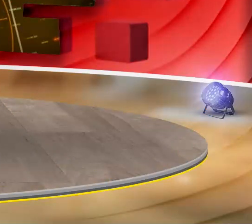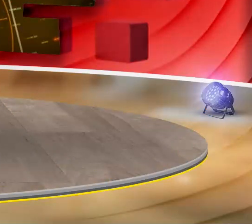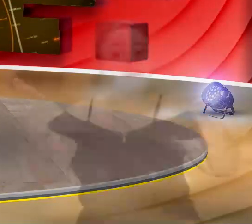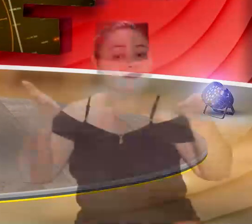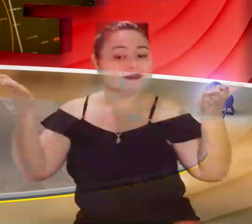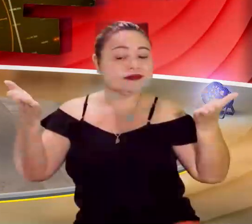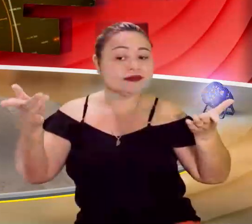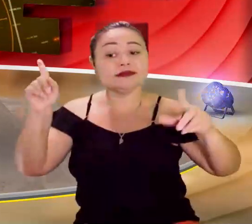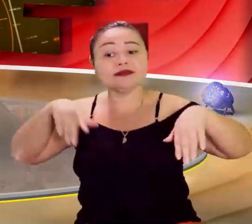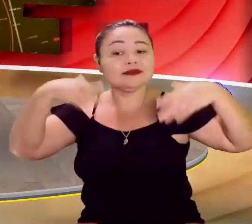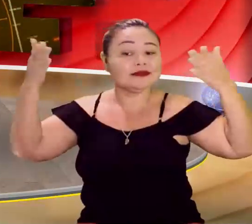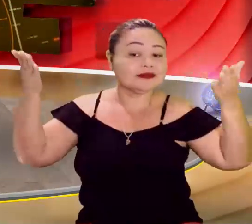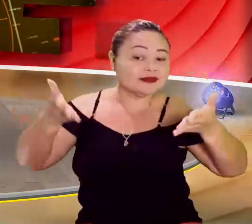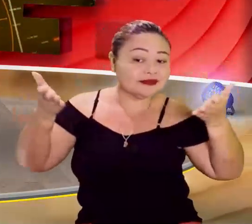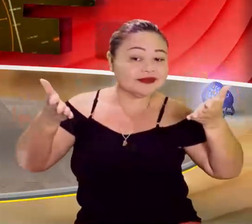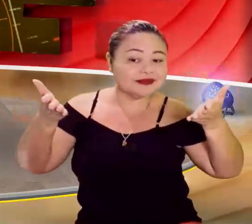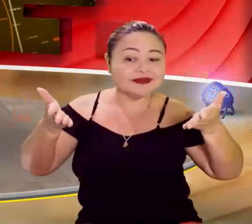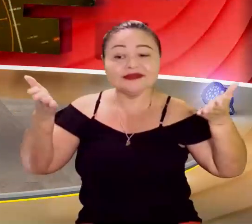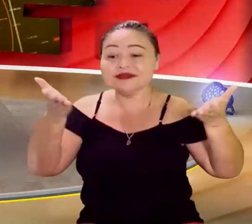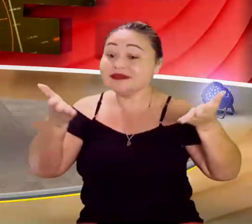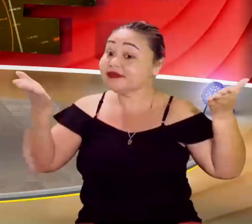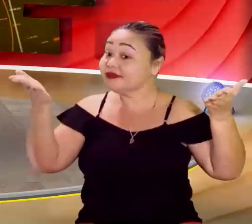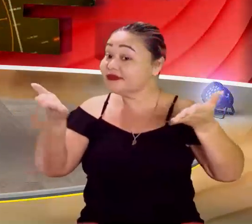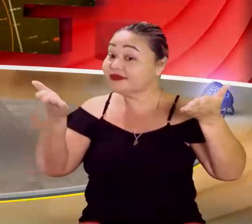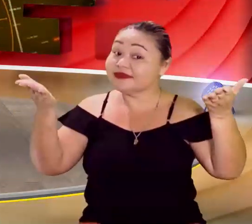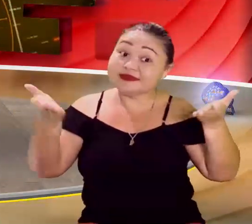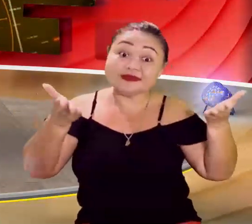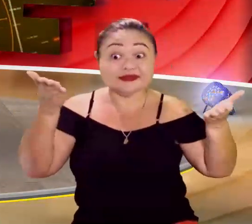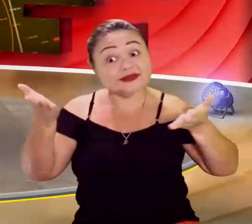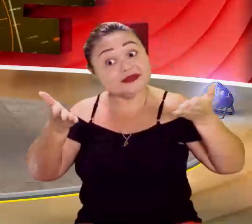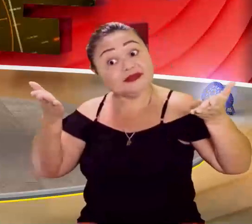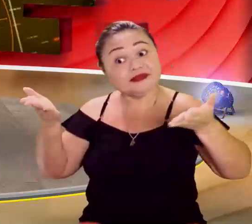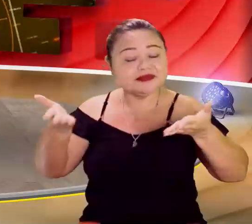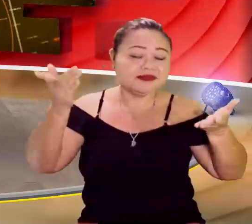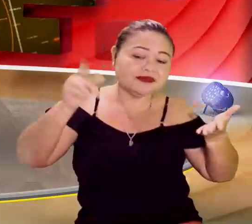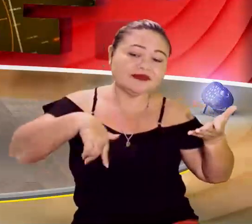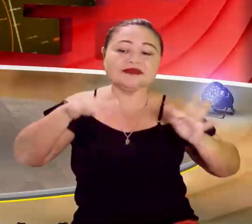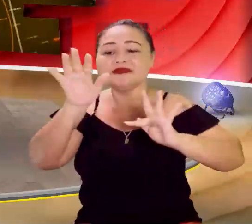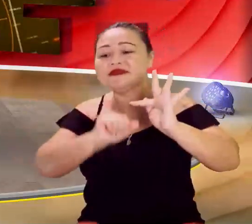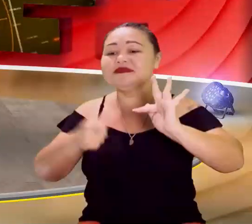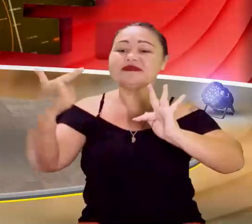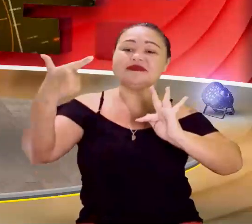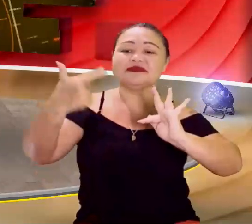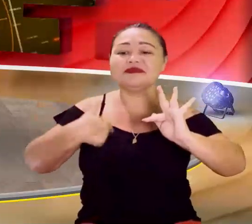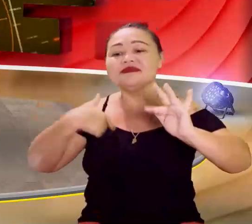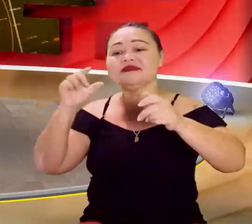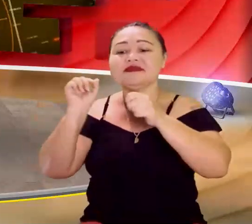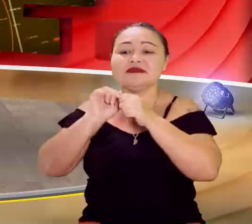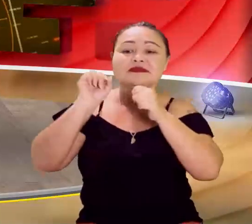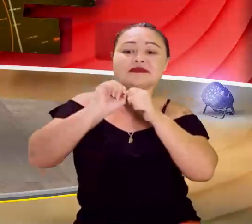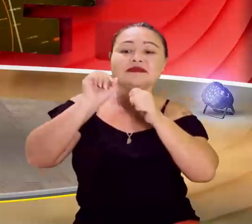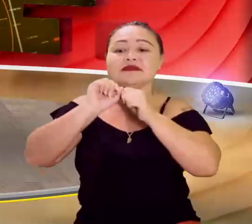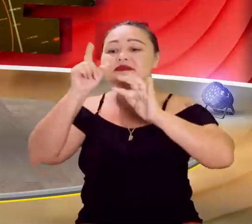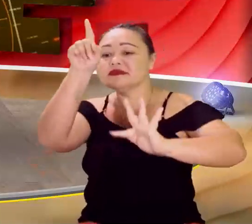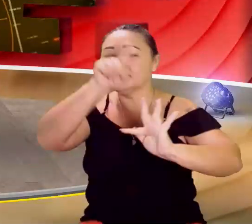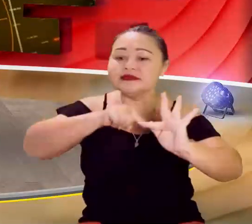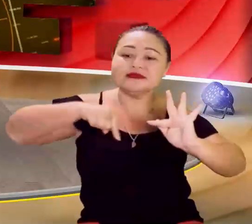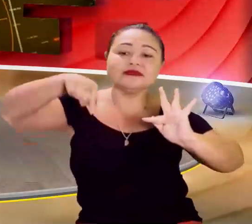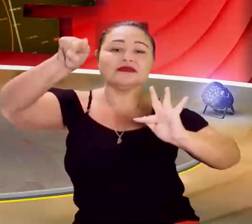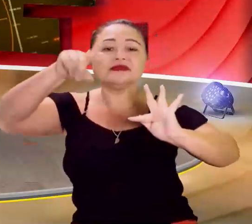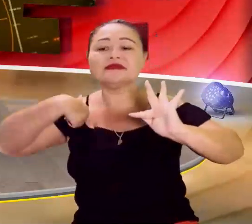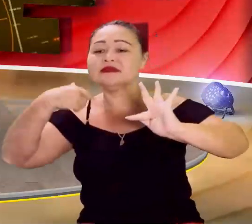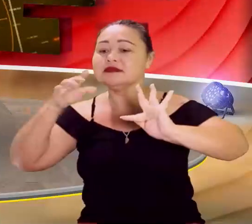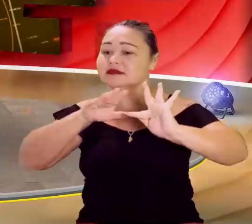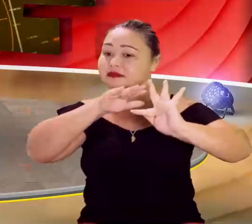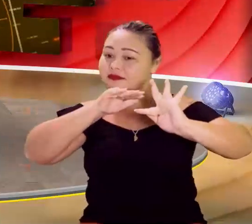Hoje, é hoje, é hoje. Então, hoje é a função quadrática que faz uma parábola e